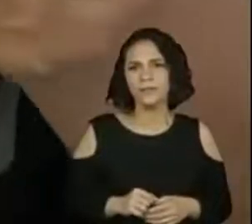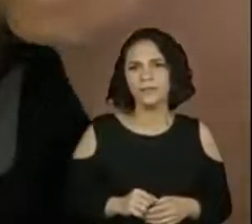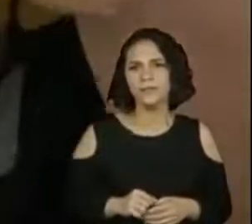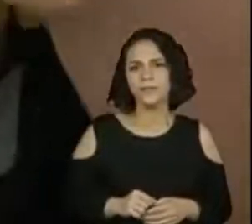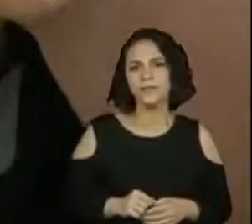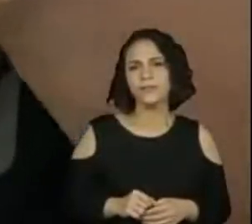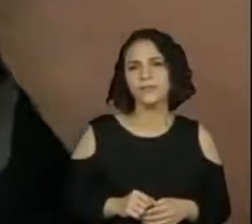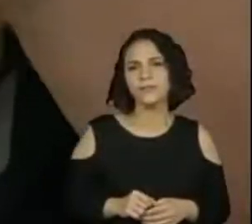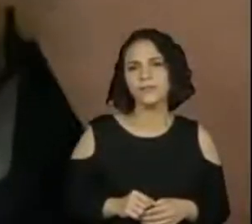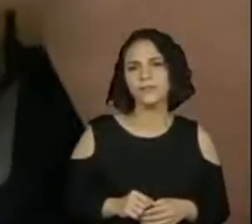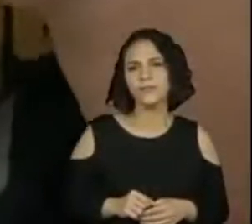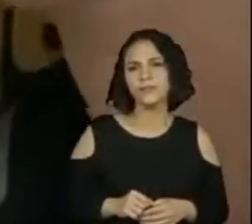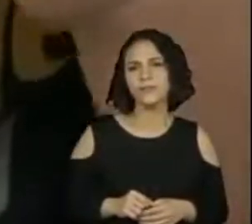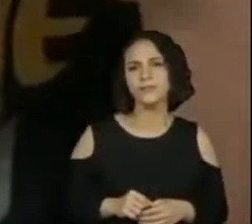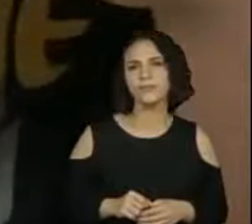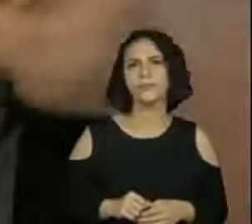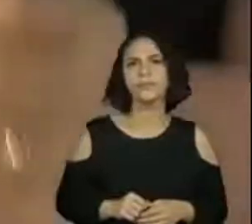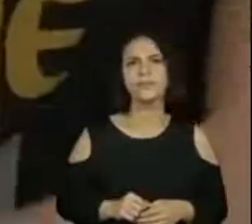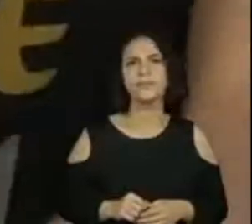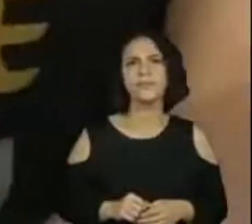não...